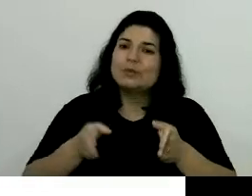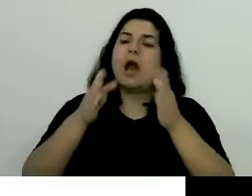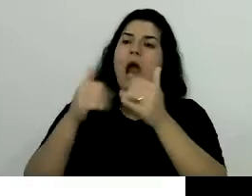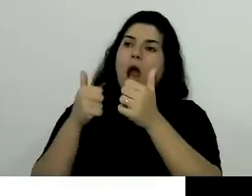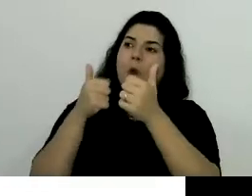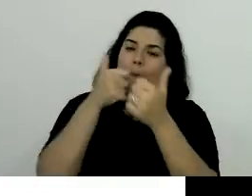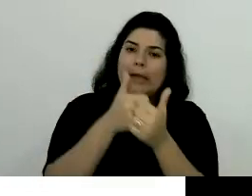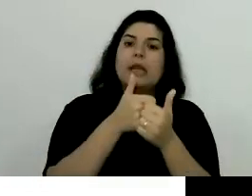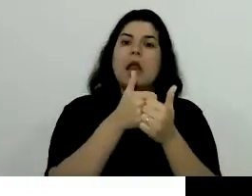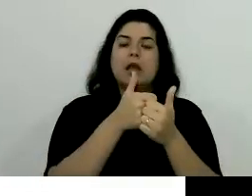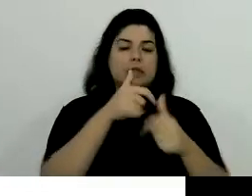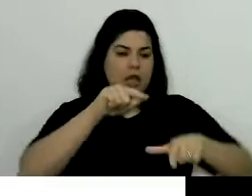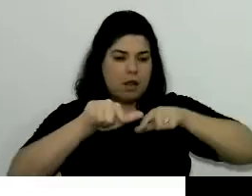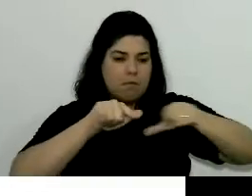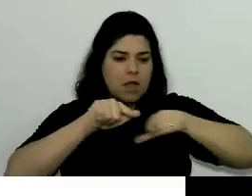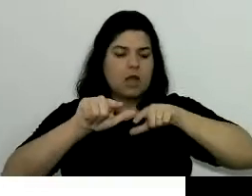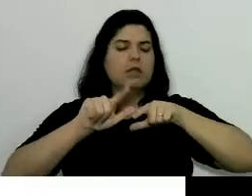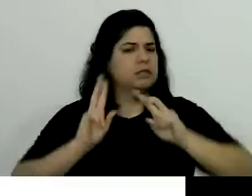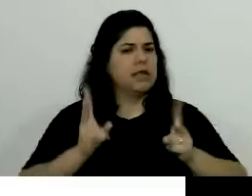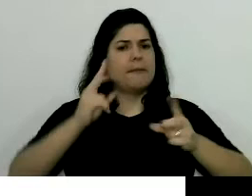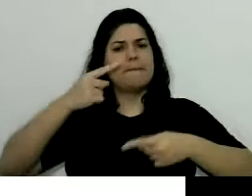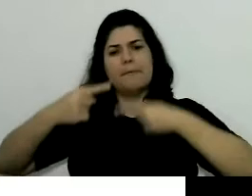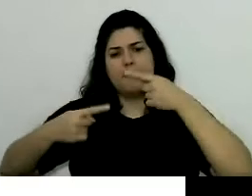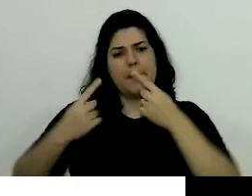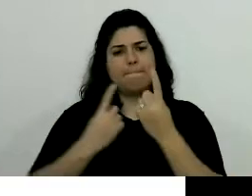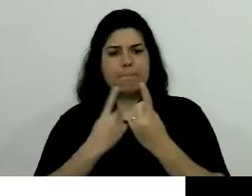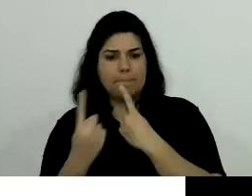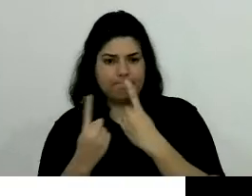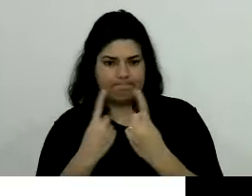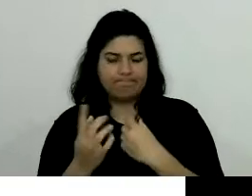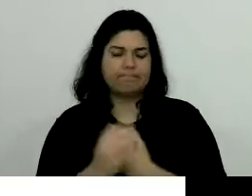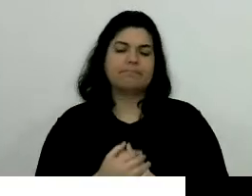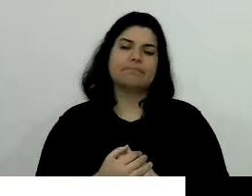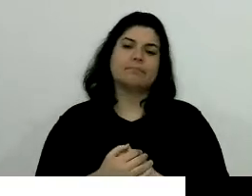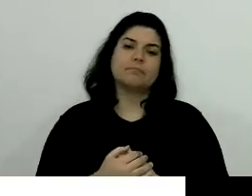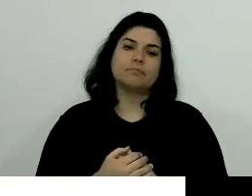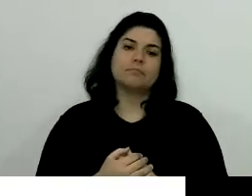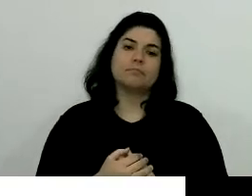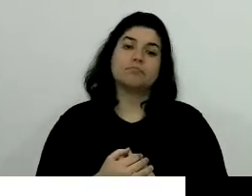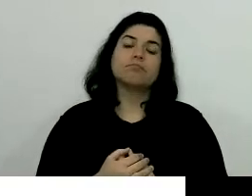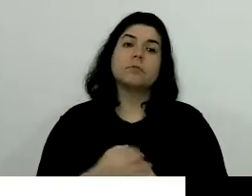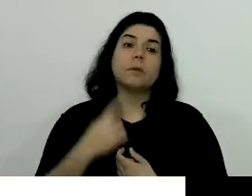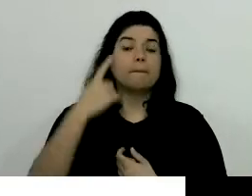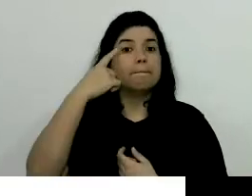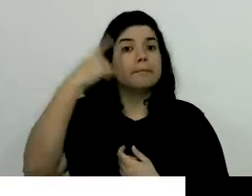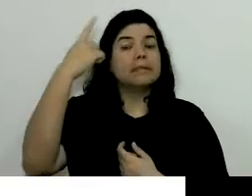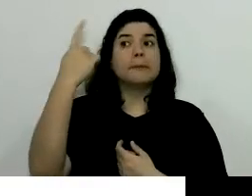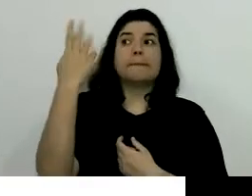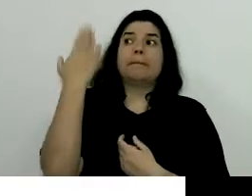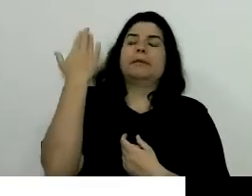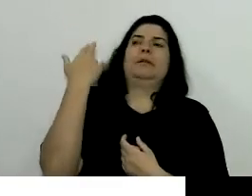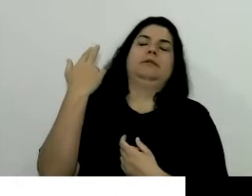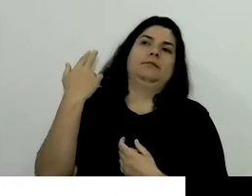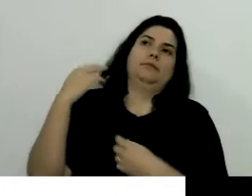essa produção, sempre em debate. Portanto, eu acho que, olhando retrospectivamente a nossa